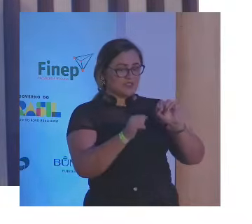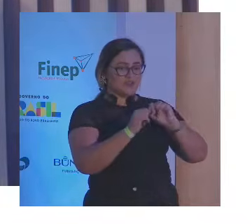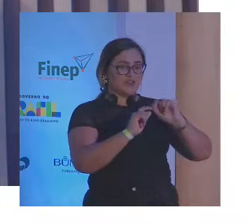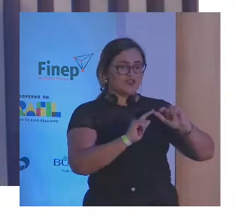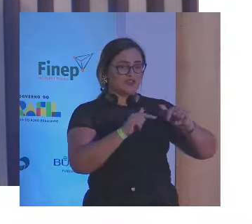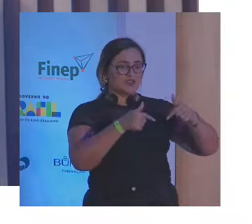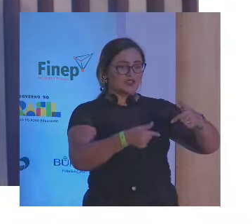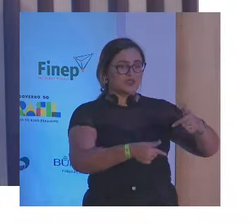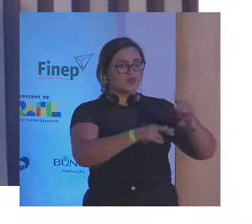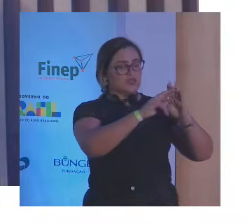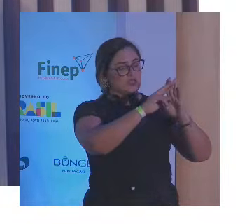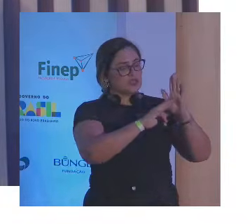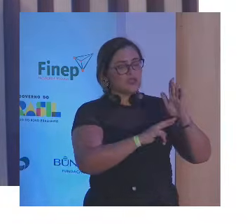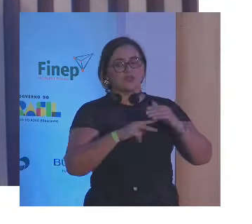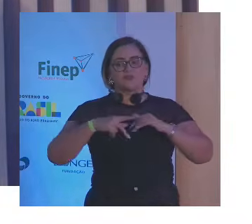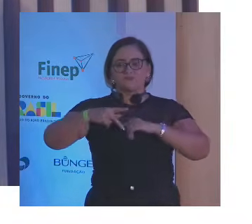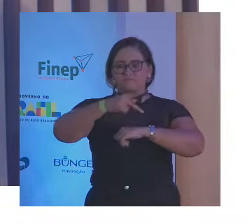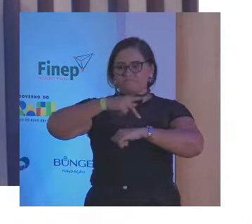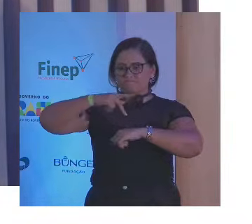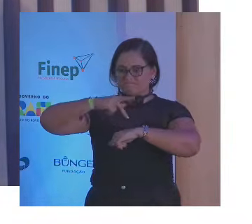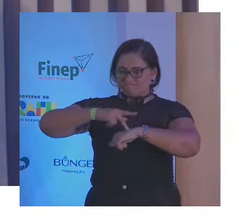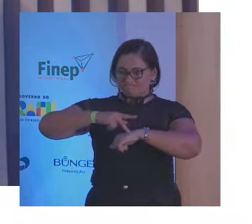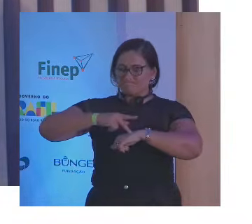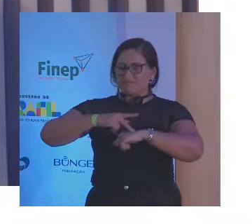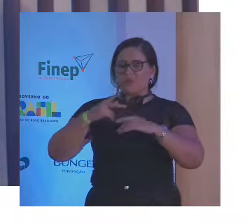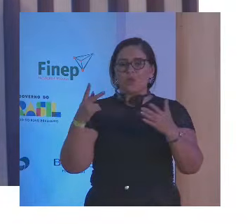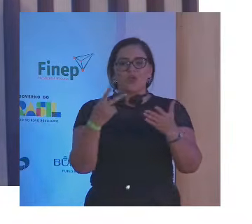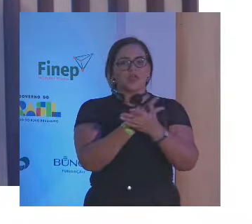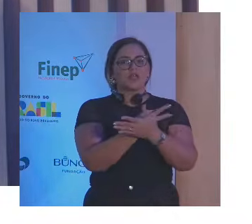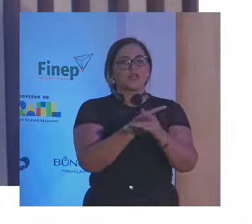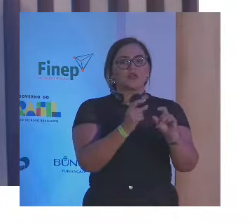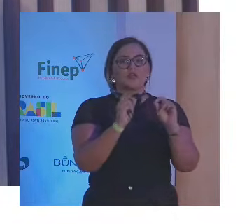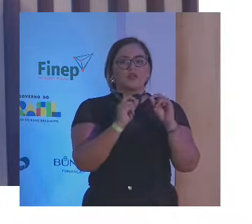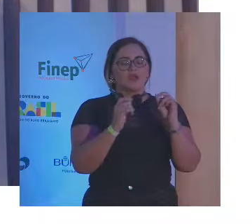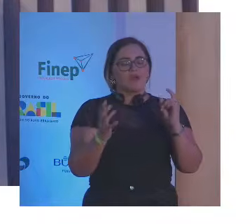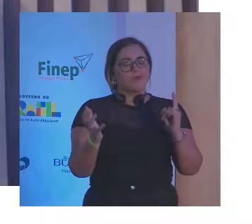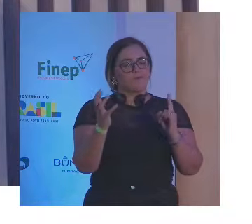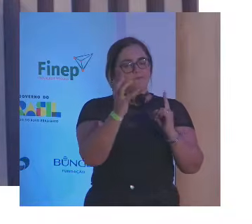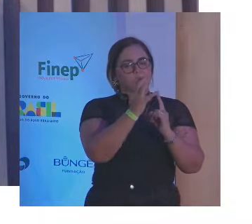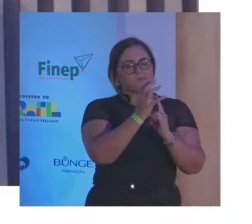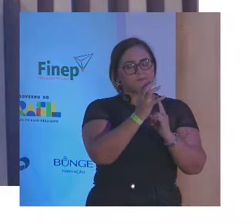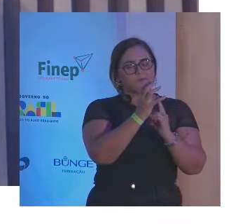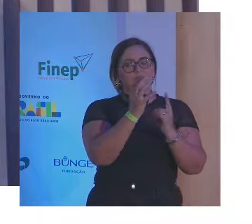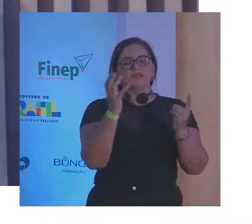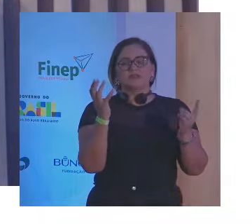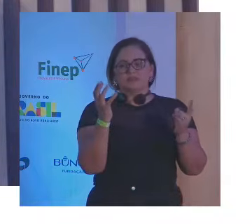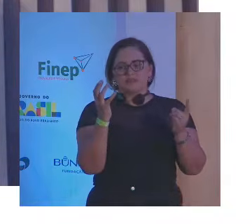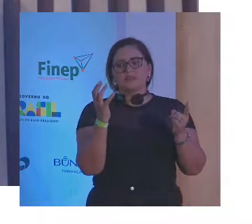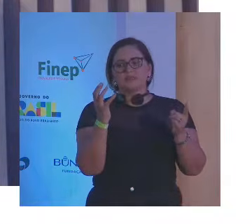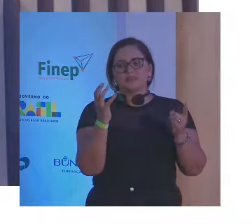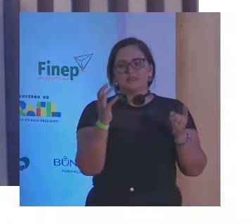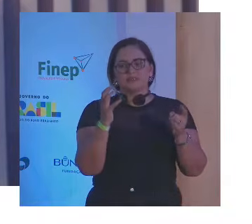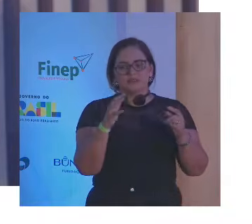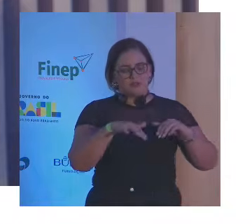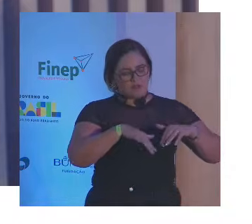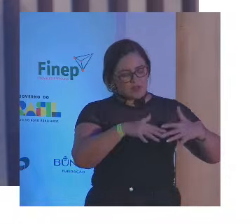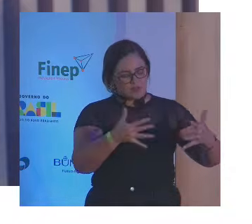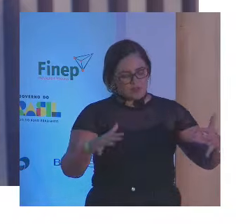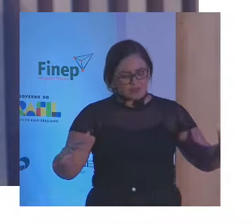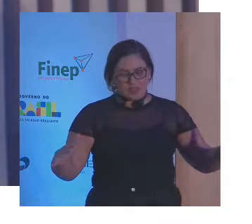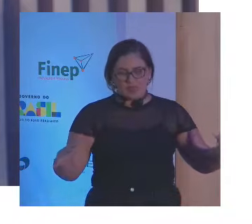ações e regulamentações de um país acabam afetando os demais banhados por essas